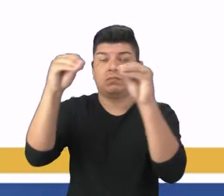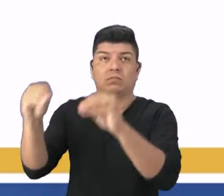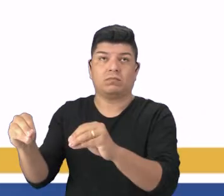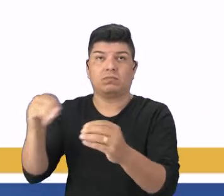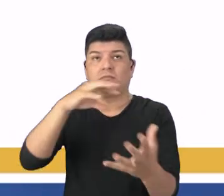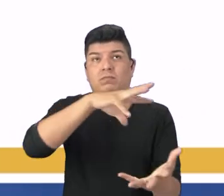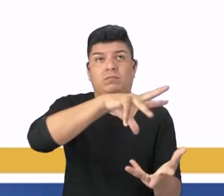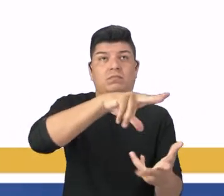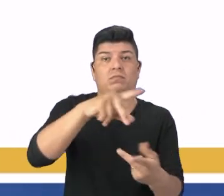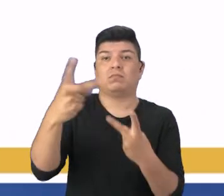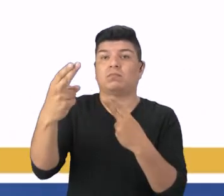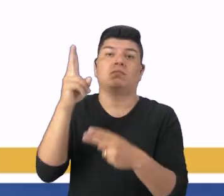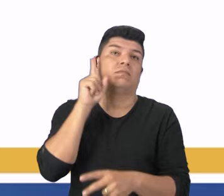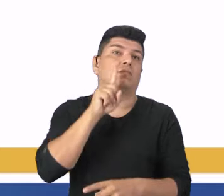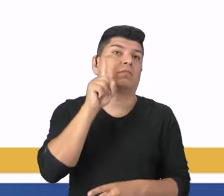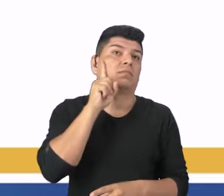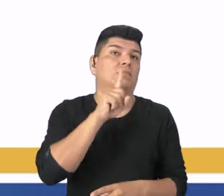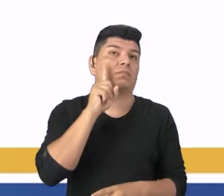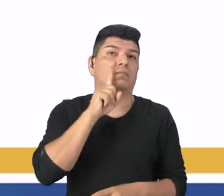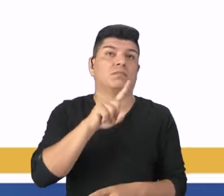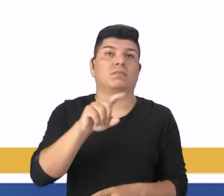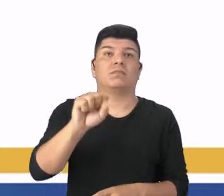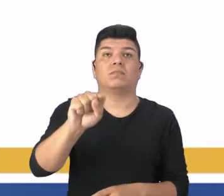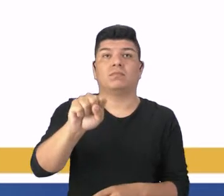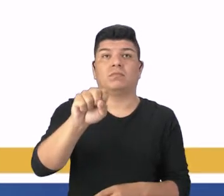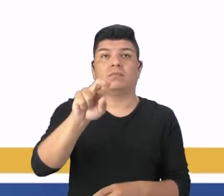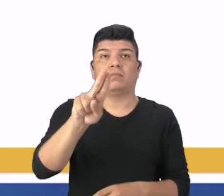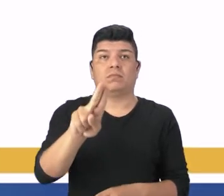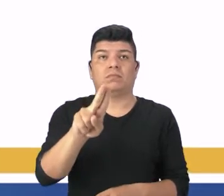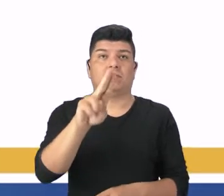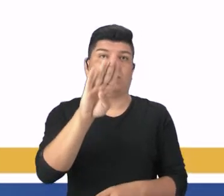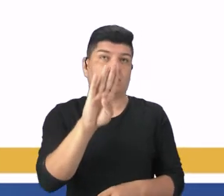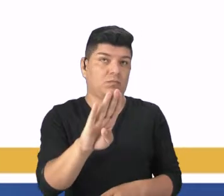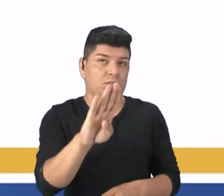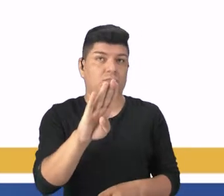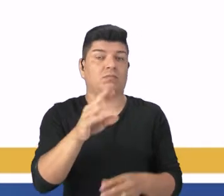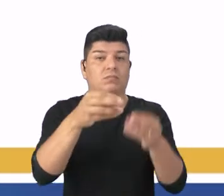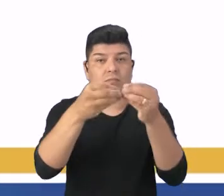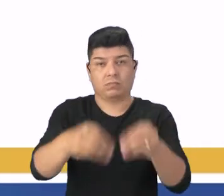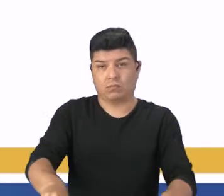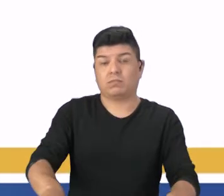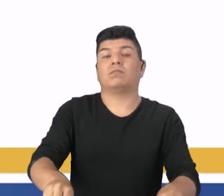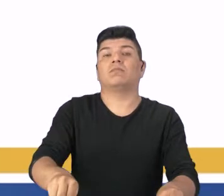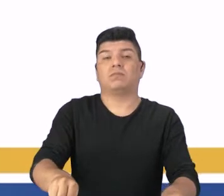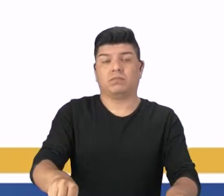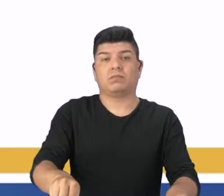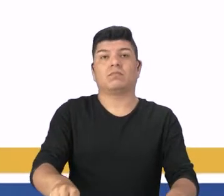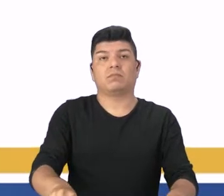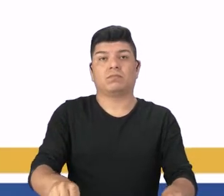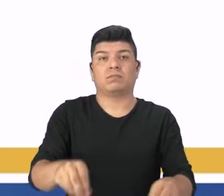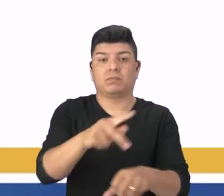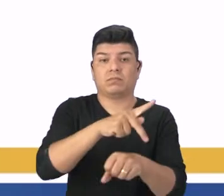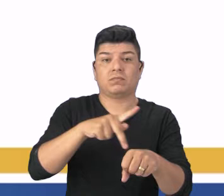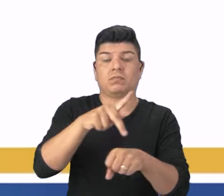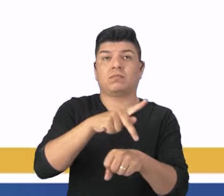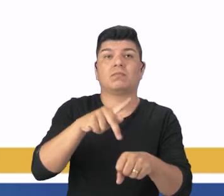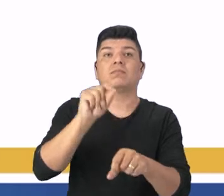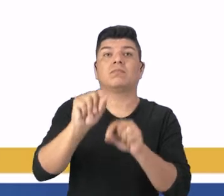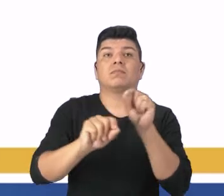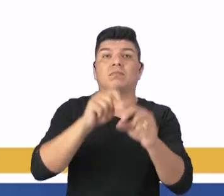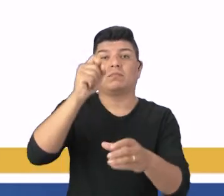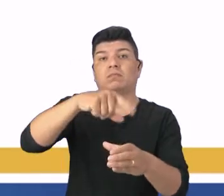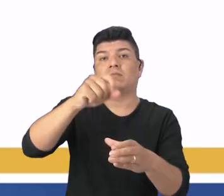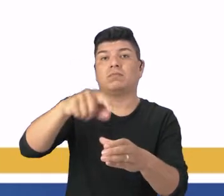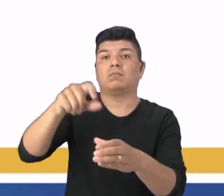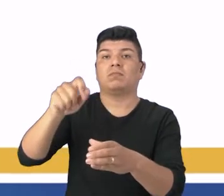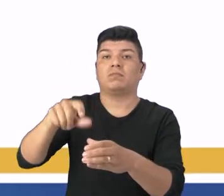caso dos Estados Unidos. Já nos subdesenvolvidos, como consequência, em grande parte desses países predomina a